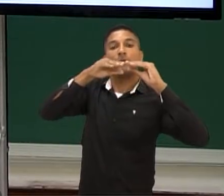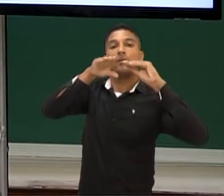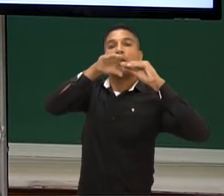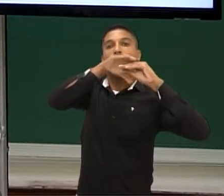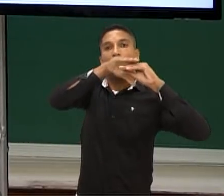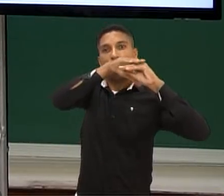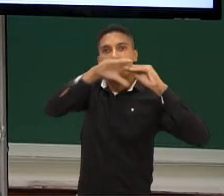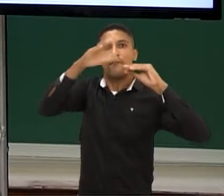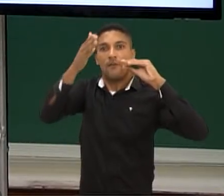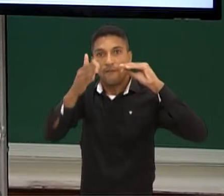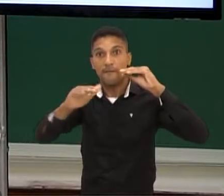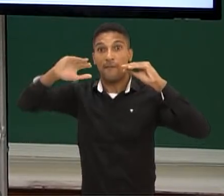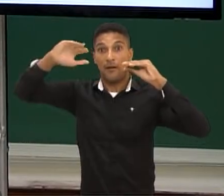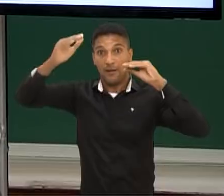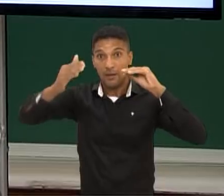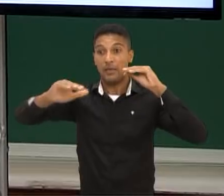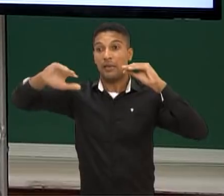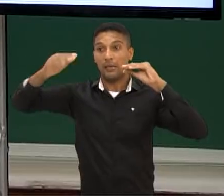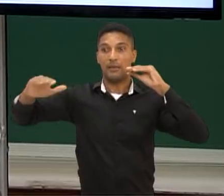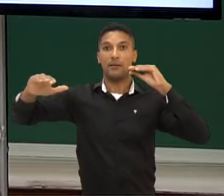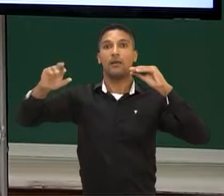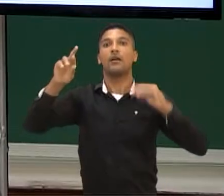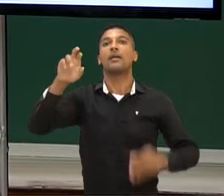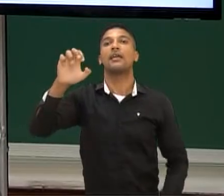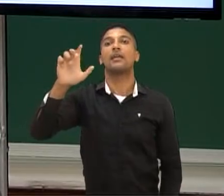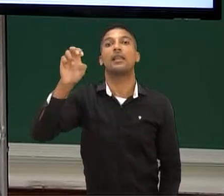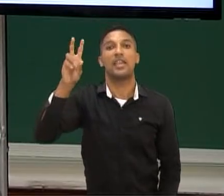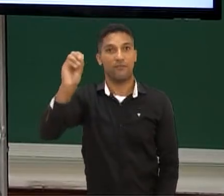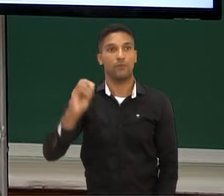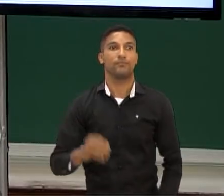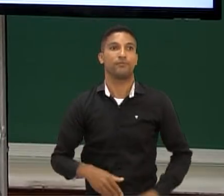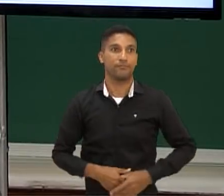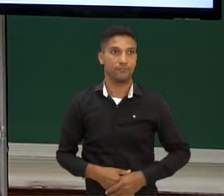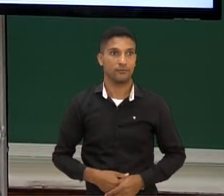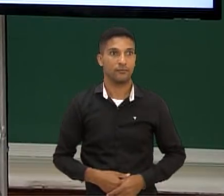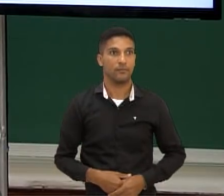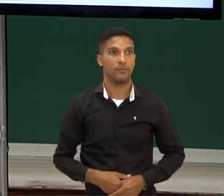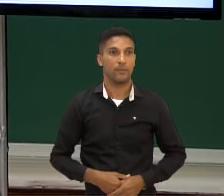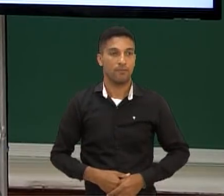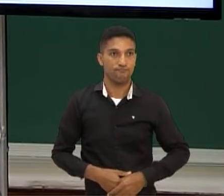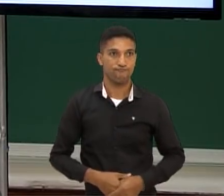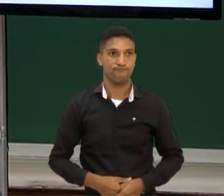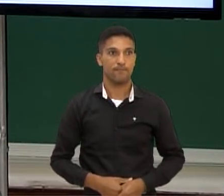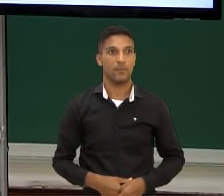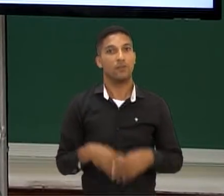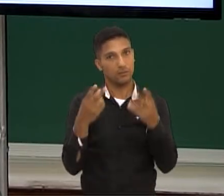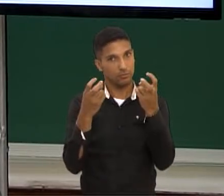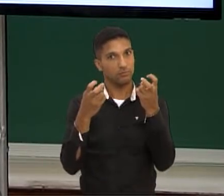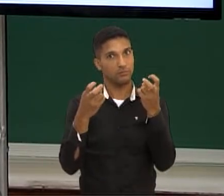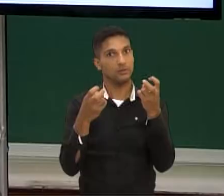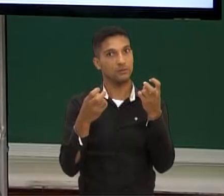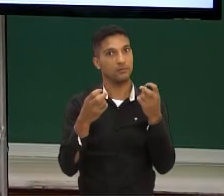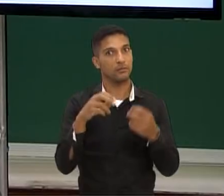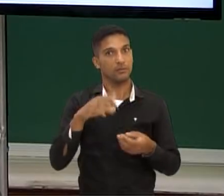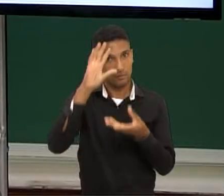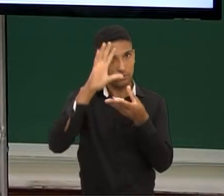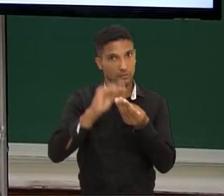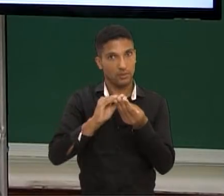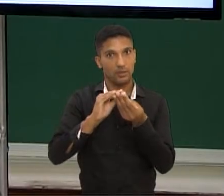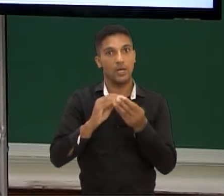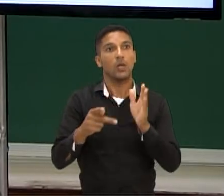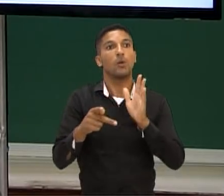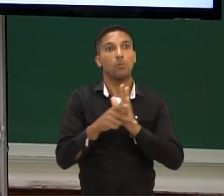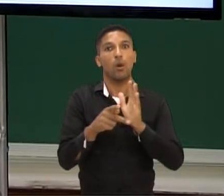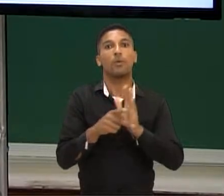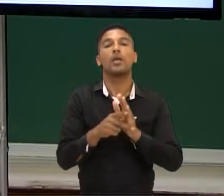Vamos começar aqui já a visualizar e começar a compreender essas formas de relevo com os tipos